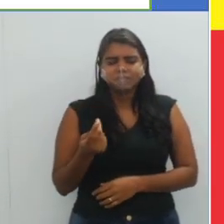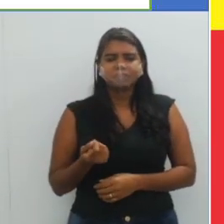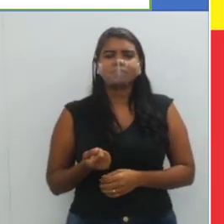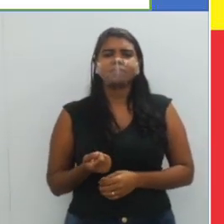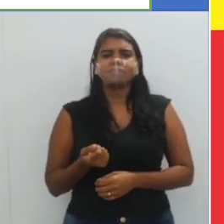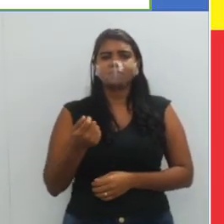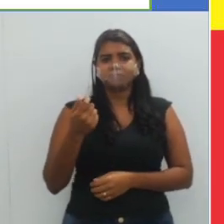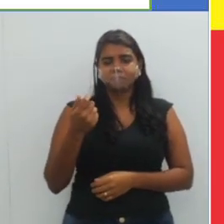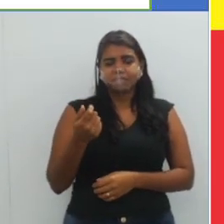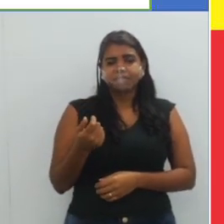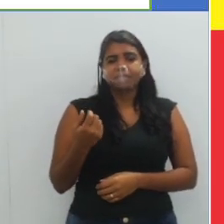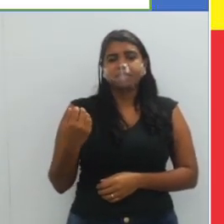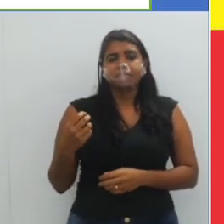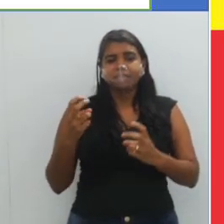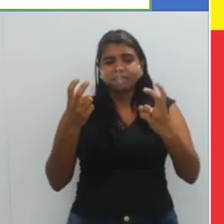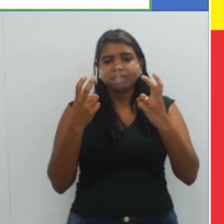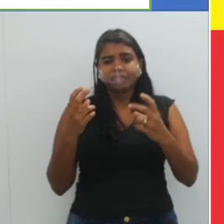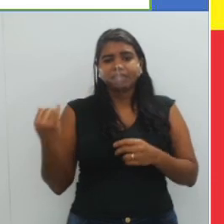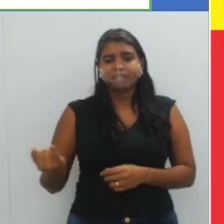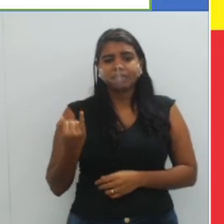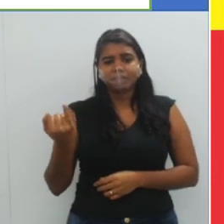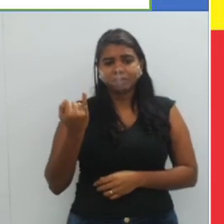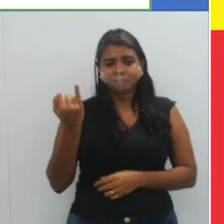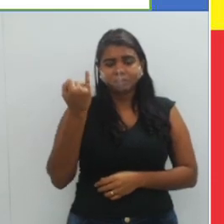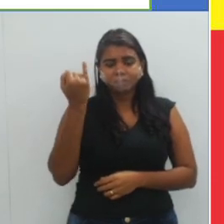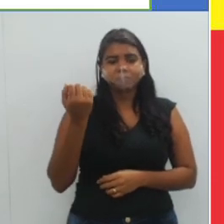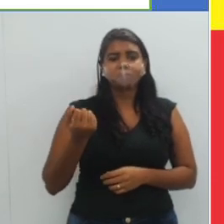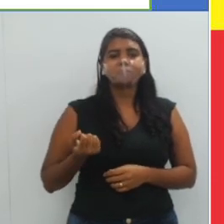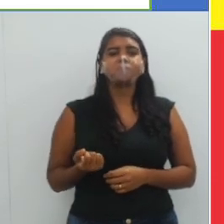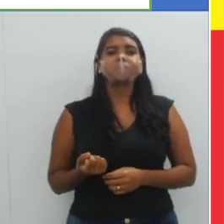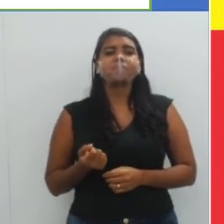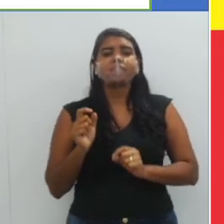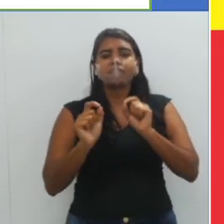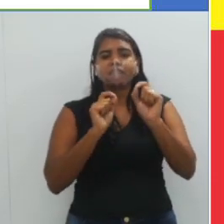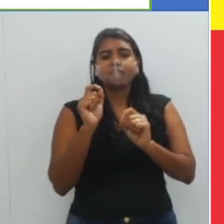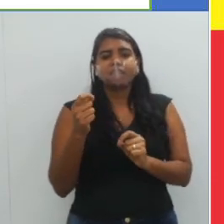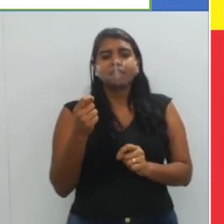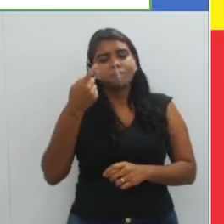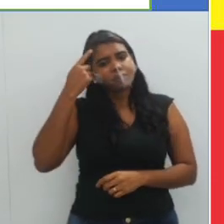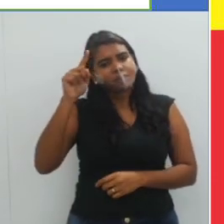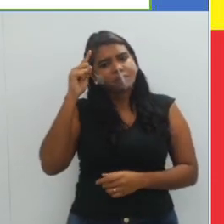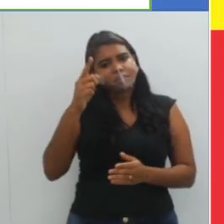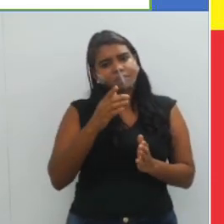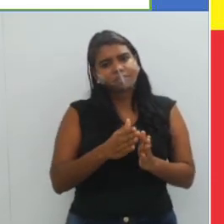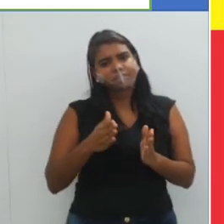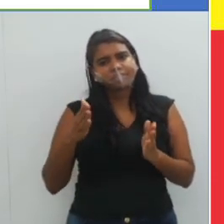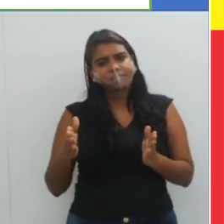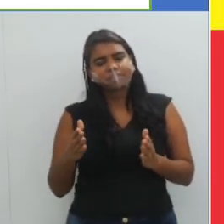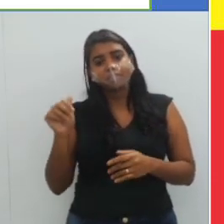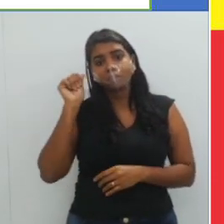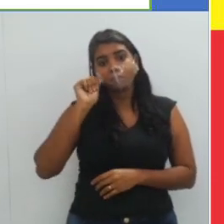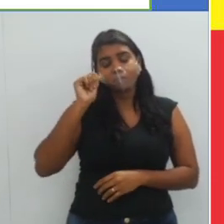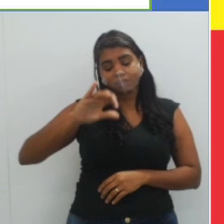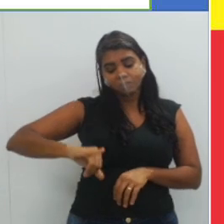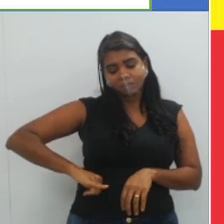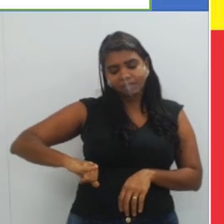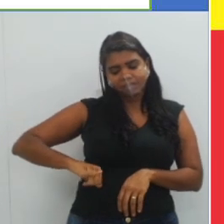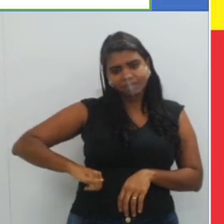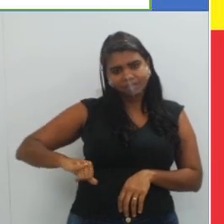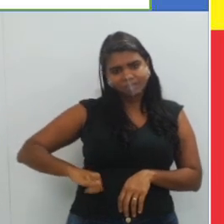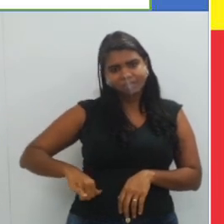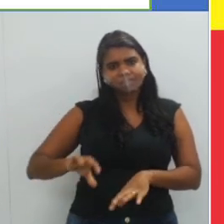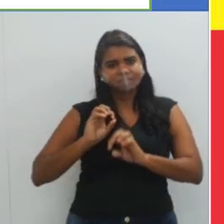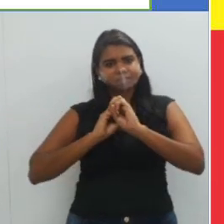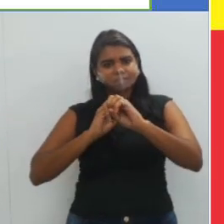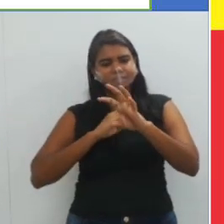a violência contra as mulheres. O interessante é perceber, certo, observarmos no nosso dia a dia quanto as mulheres sofrem.